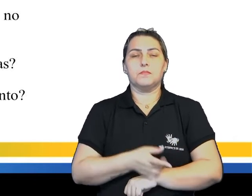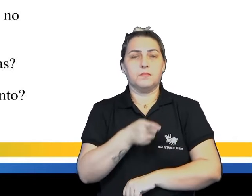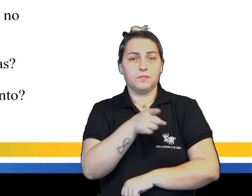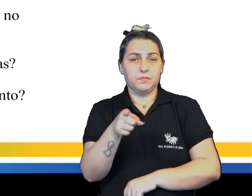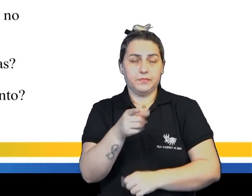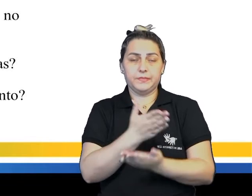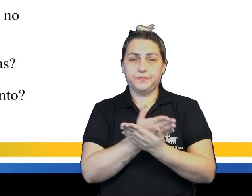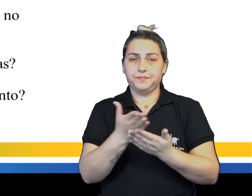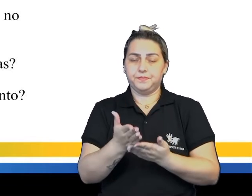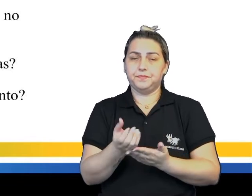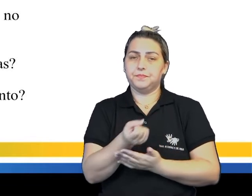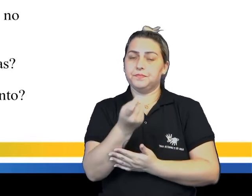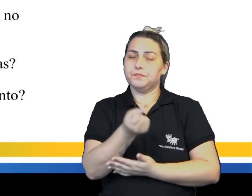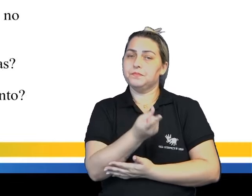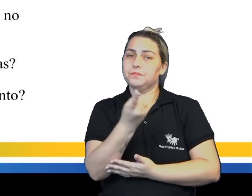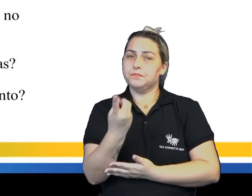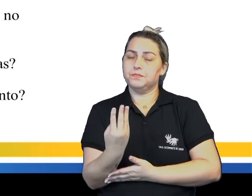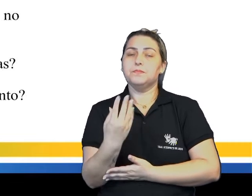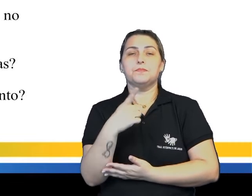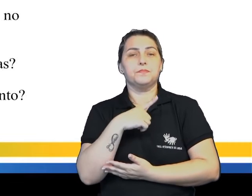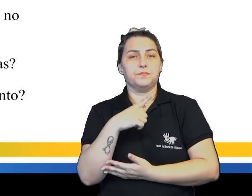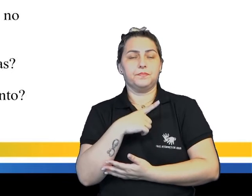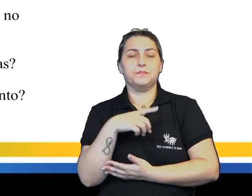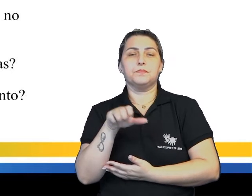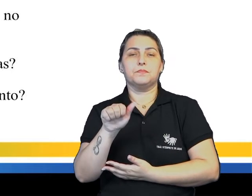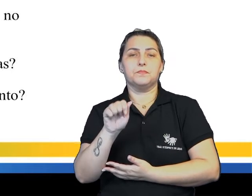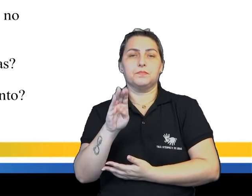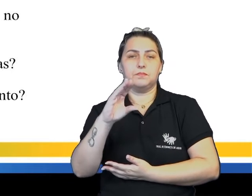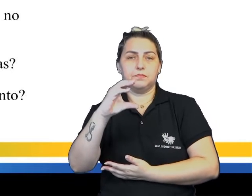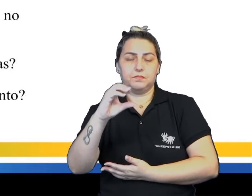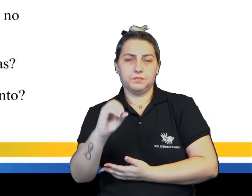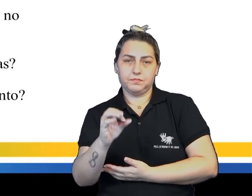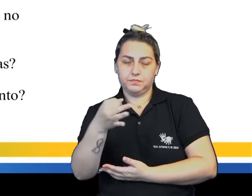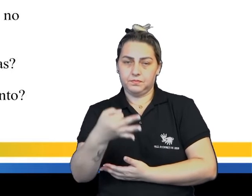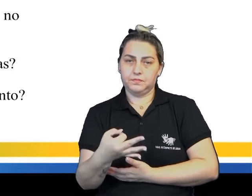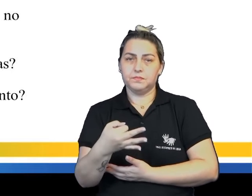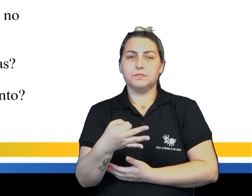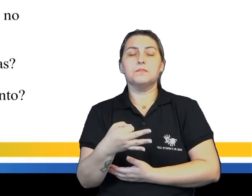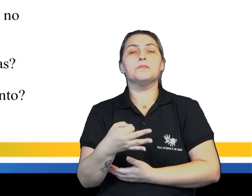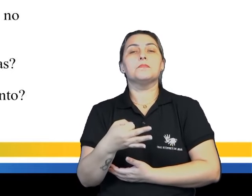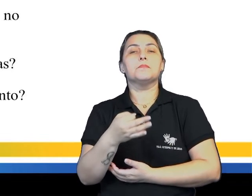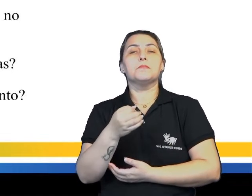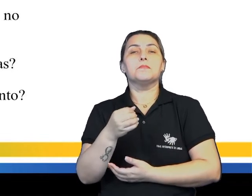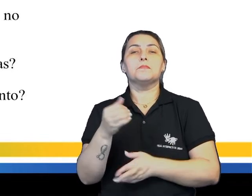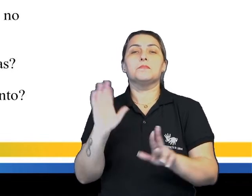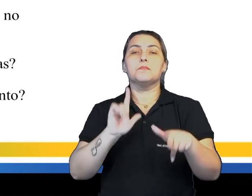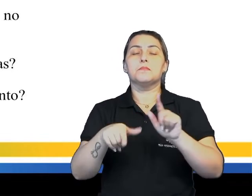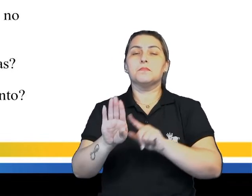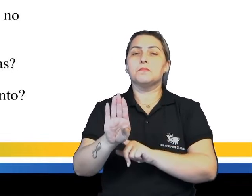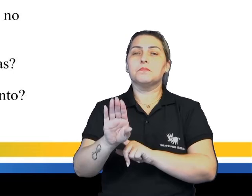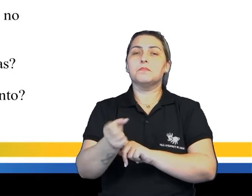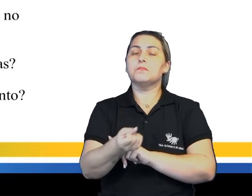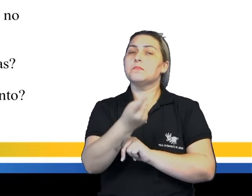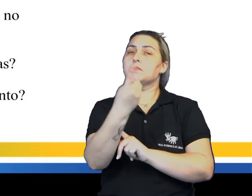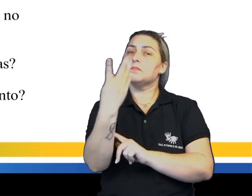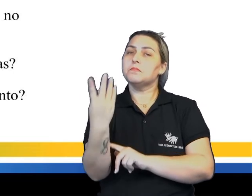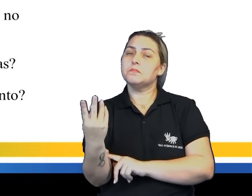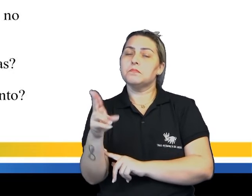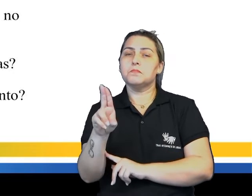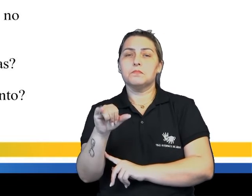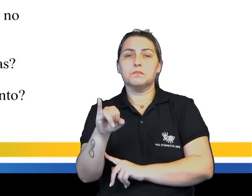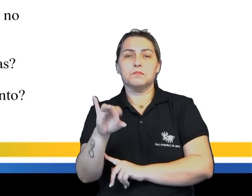você começa a contar quantas unidades tem ali no ábaco, certo? A letra B diz assim, quantas